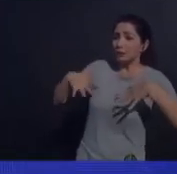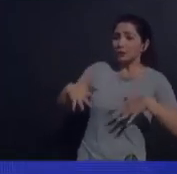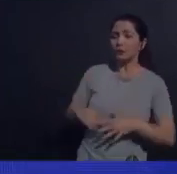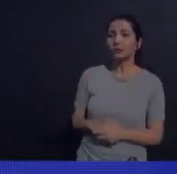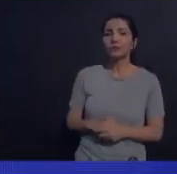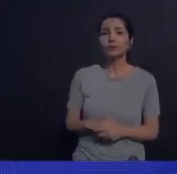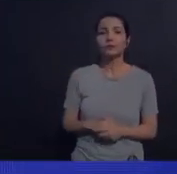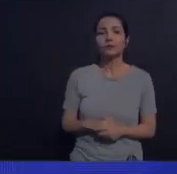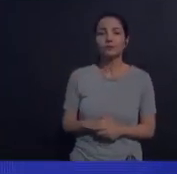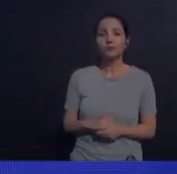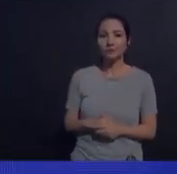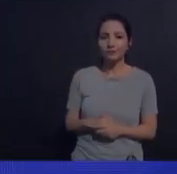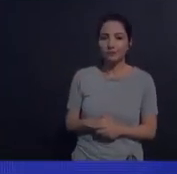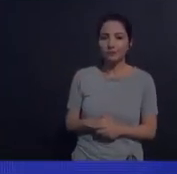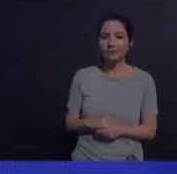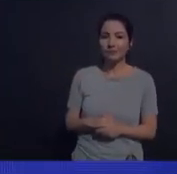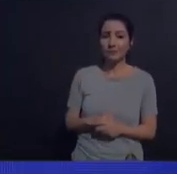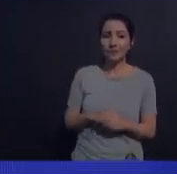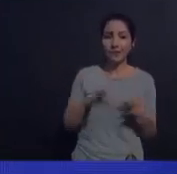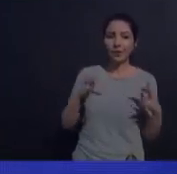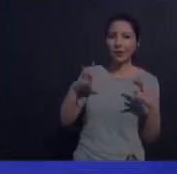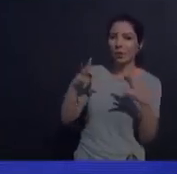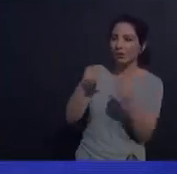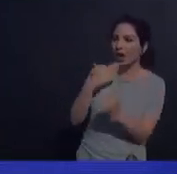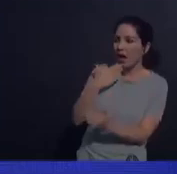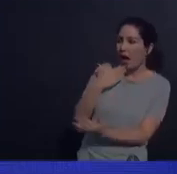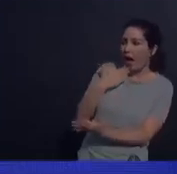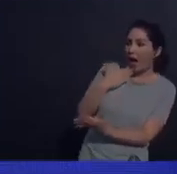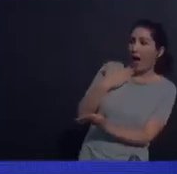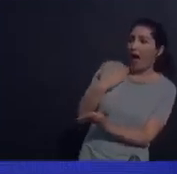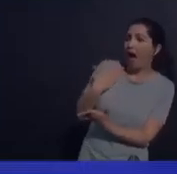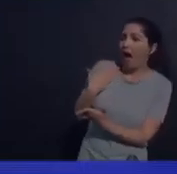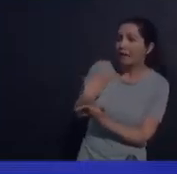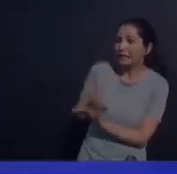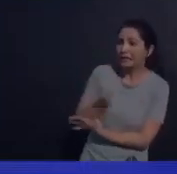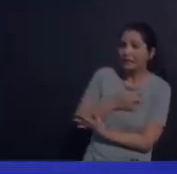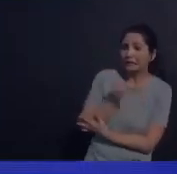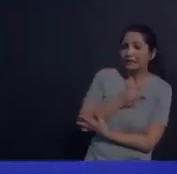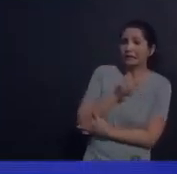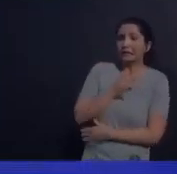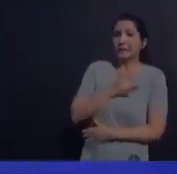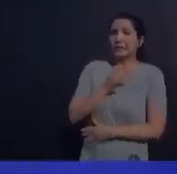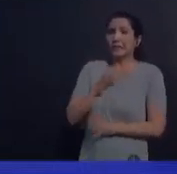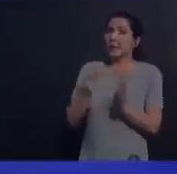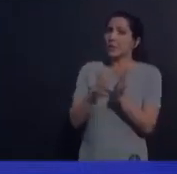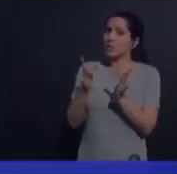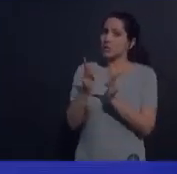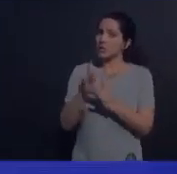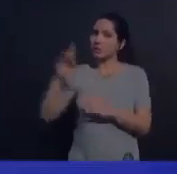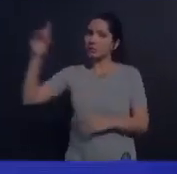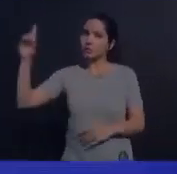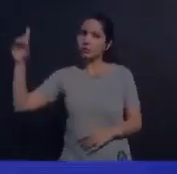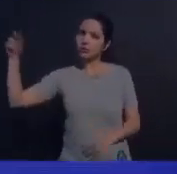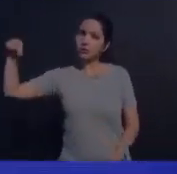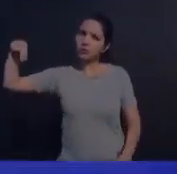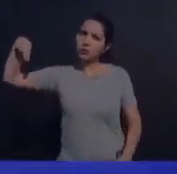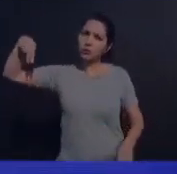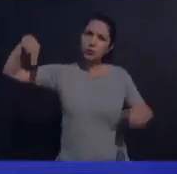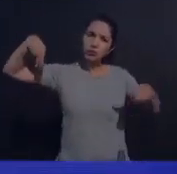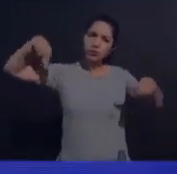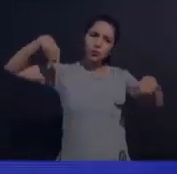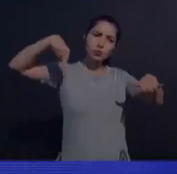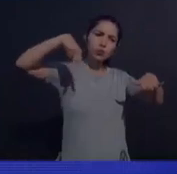pois todos o tinham visto e ficavam aterrorizados mas jesus imediatamente eles